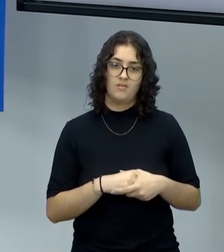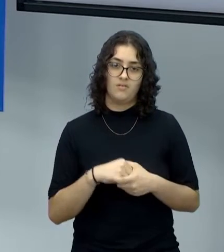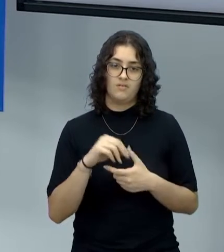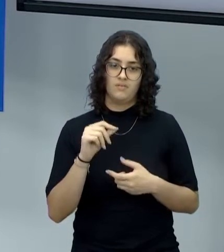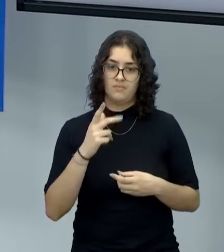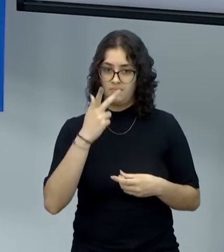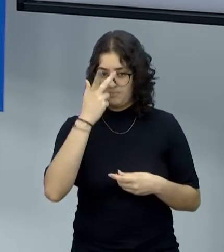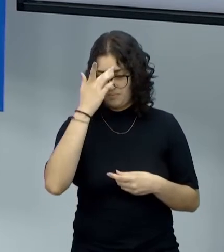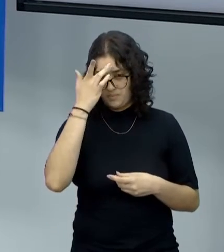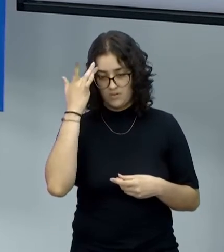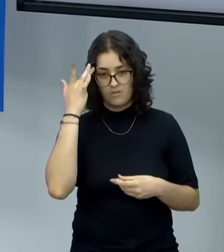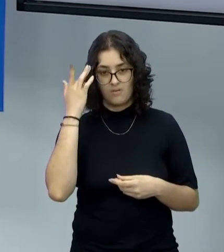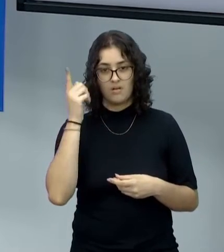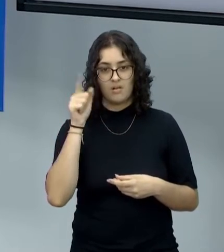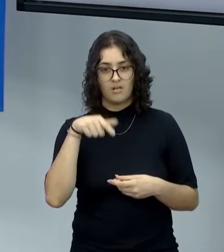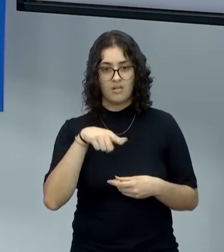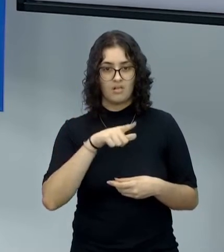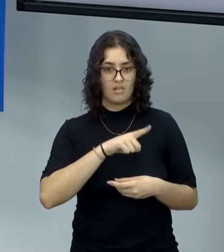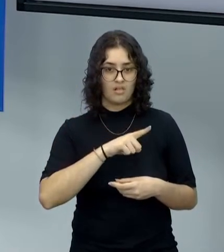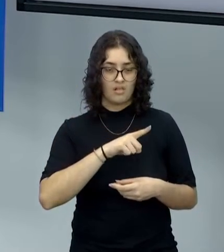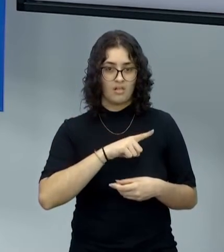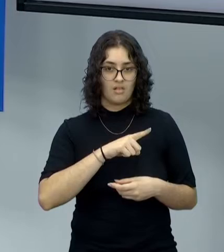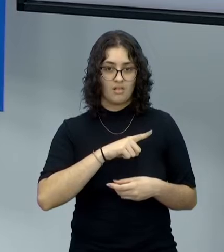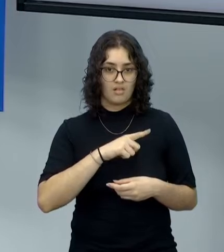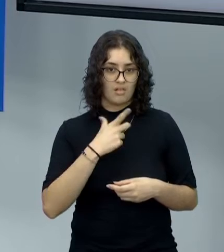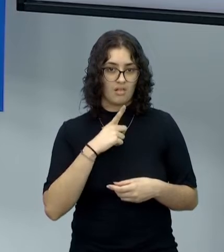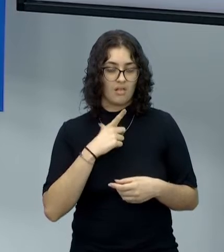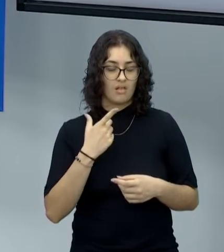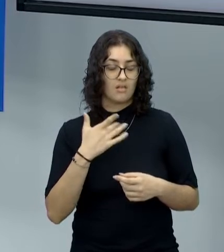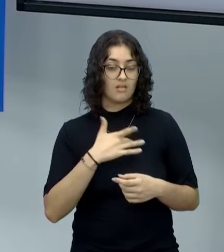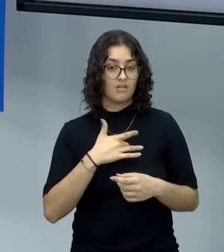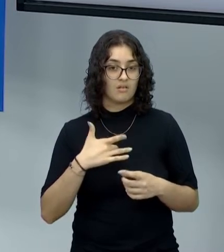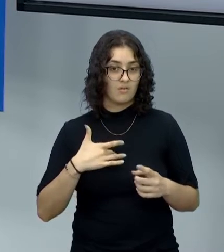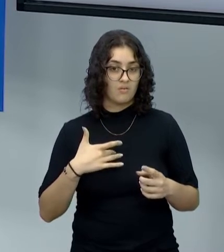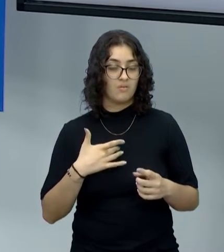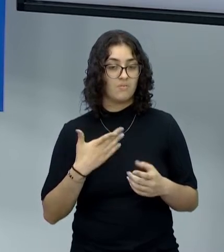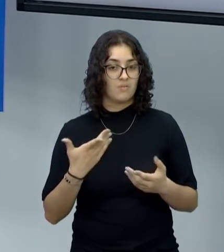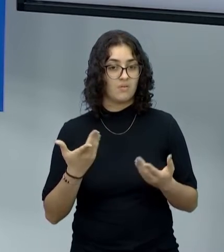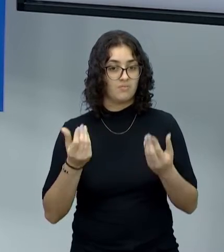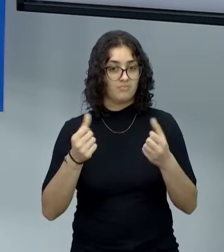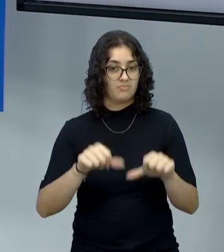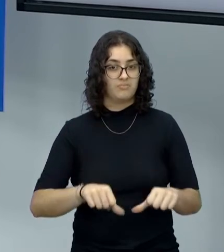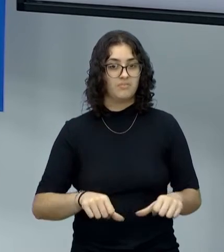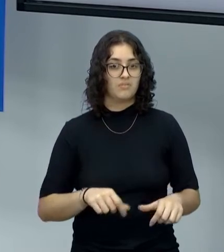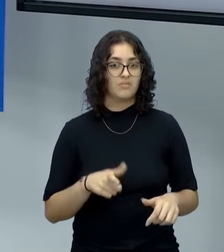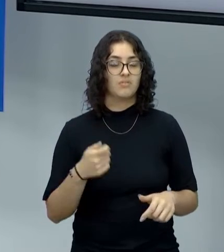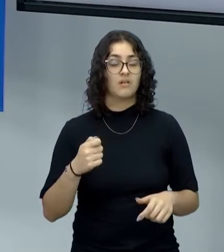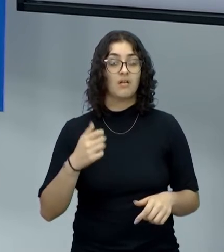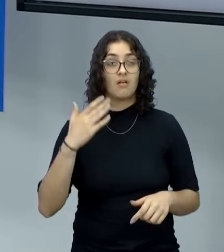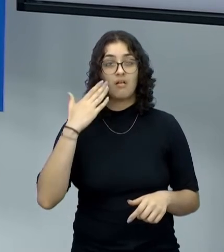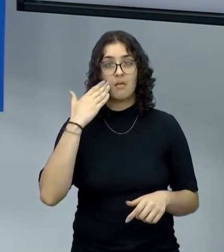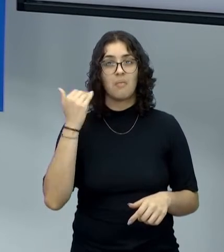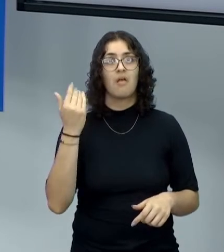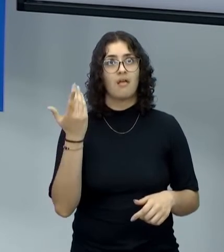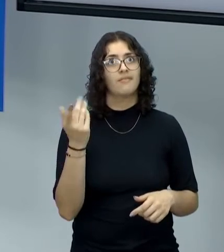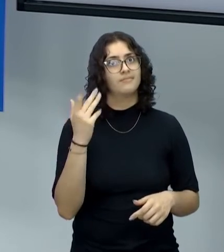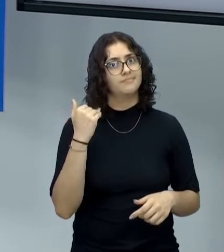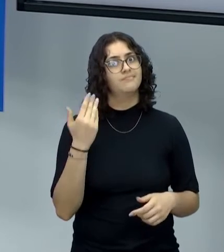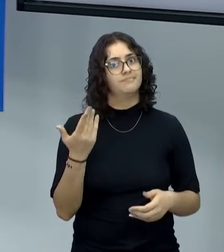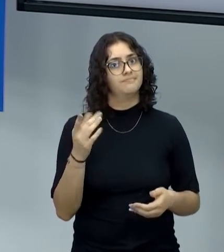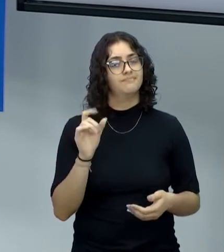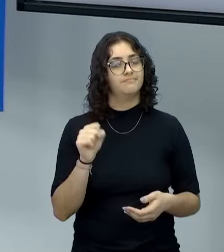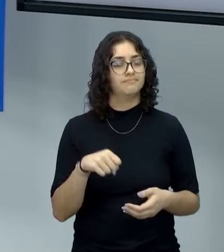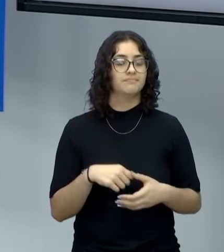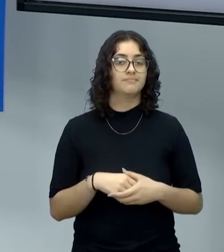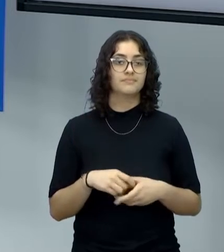pessoas, será que isso acarreta algum tipo de dano à saúde dessas pessoas? Não precisa ser gênio para a gente saber que sim, né?